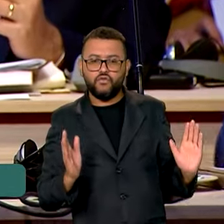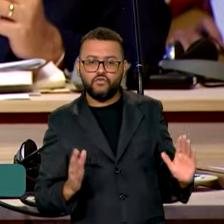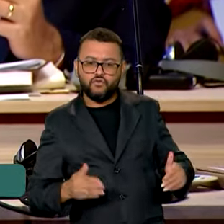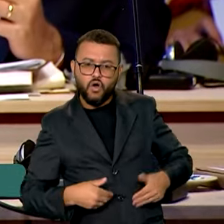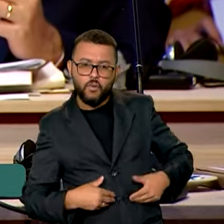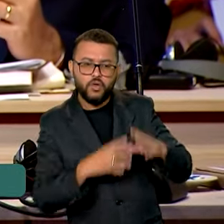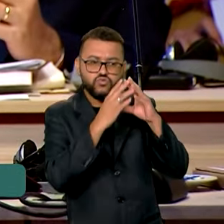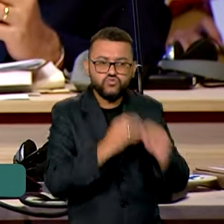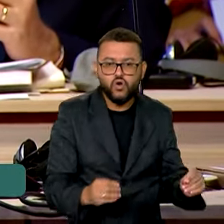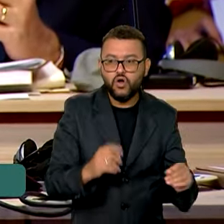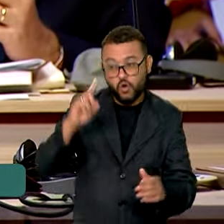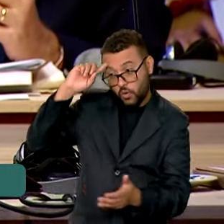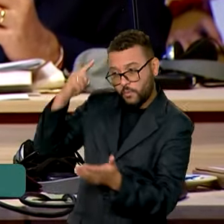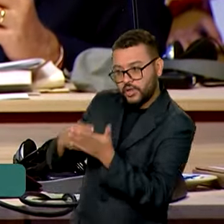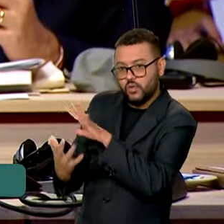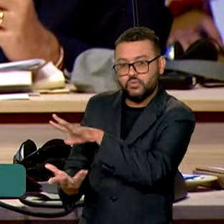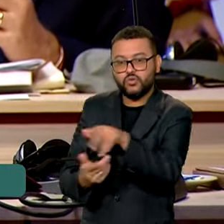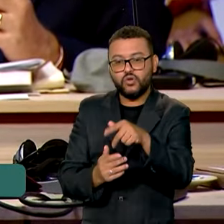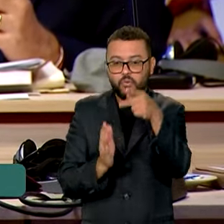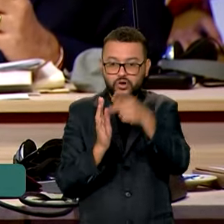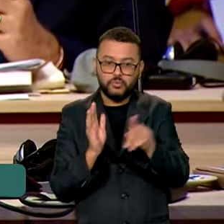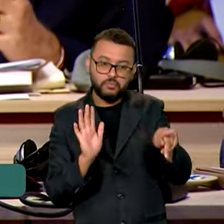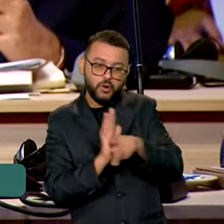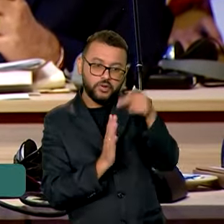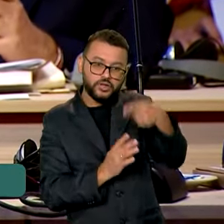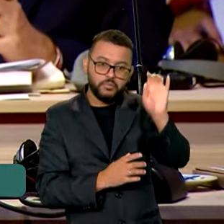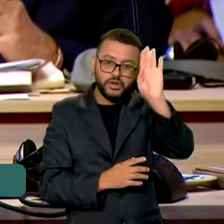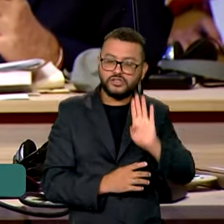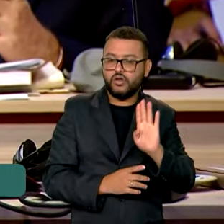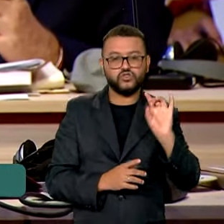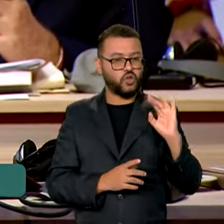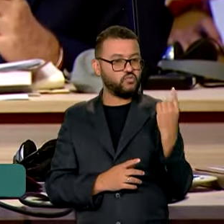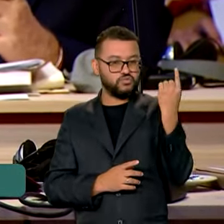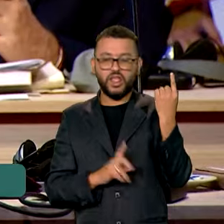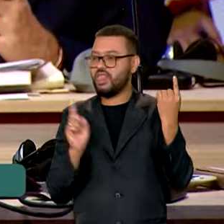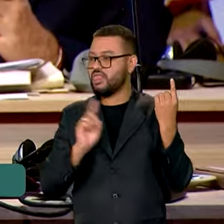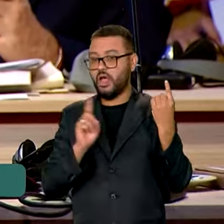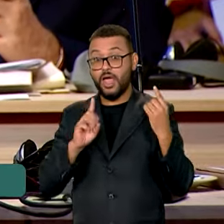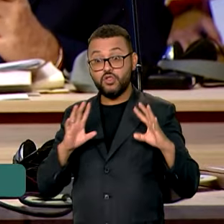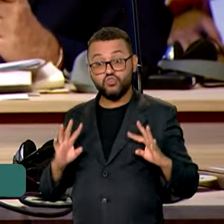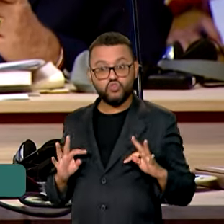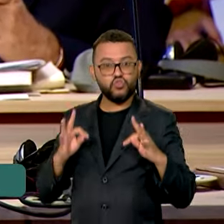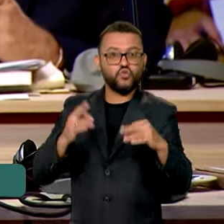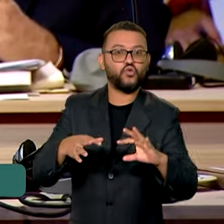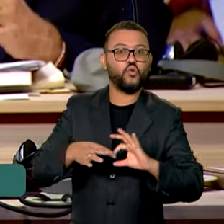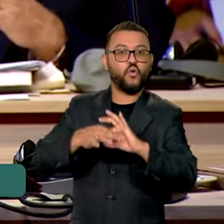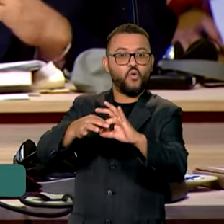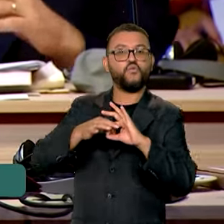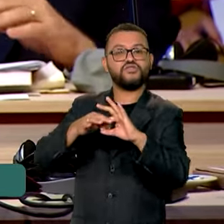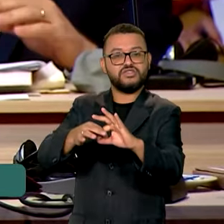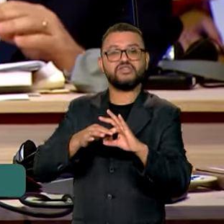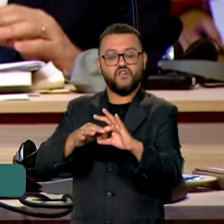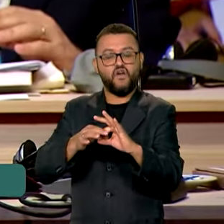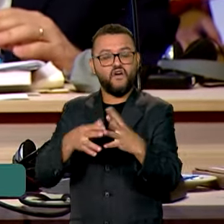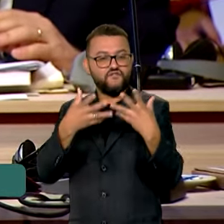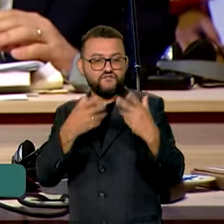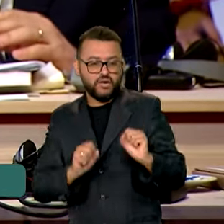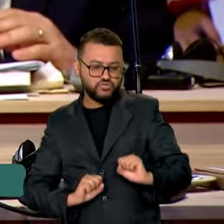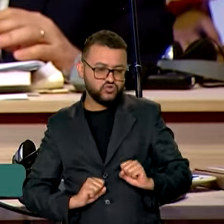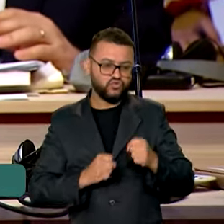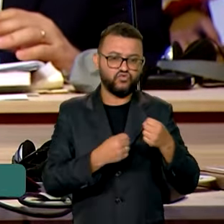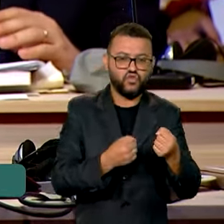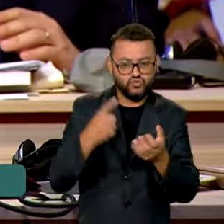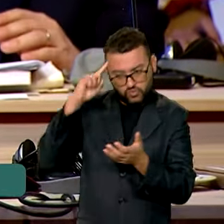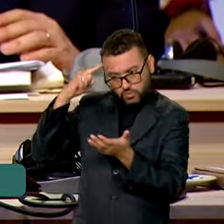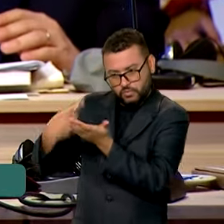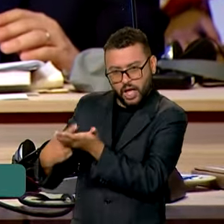Aliança Global não é um projeto do Brasil, é um projeto de todos nós. Por meio da Aliança, buscaremos fortalecer